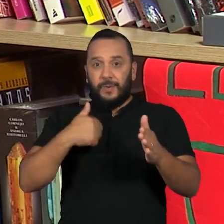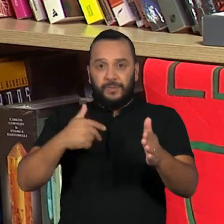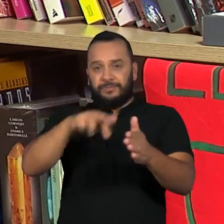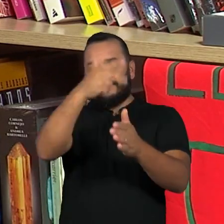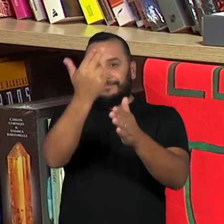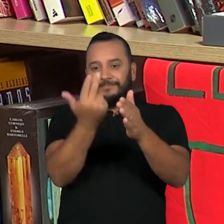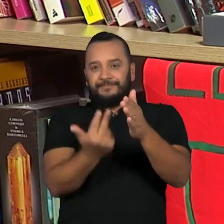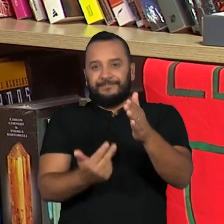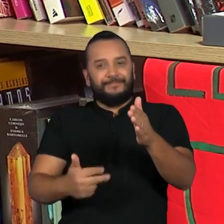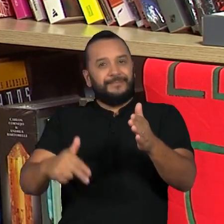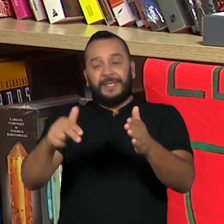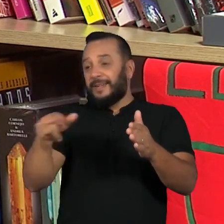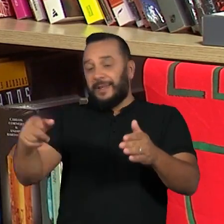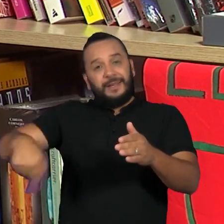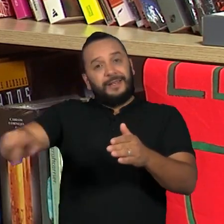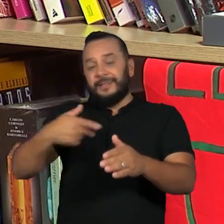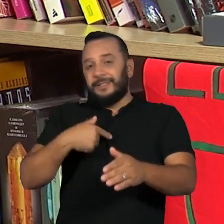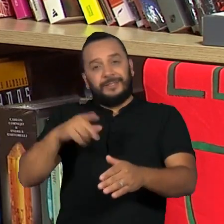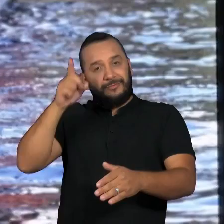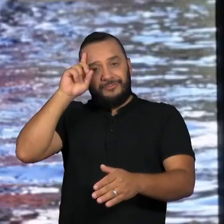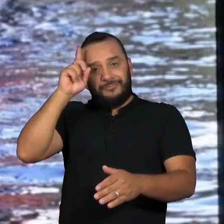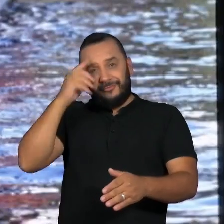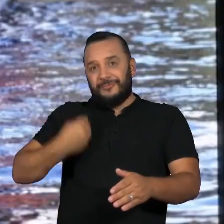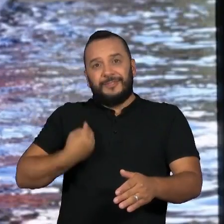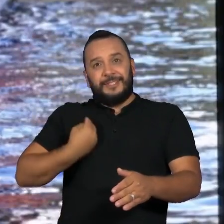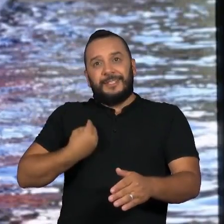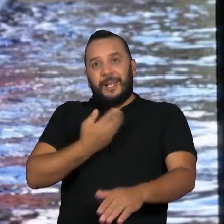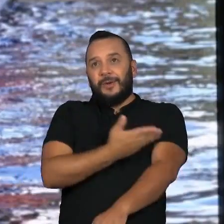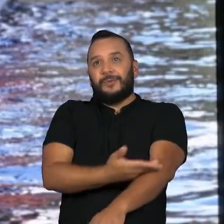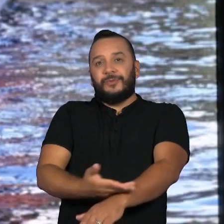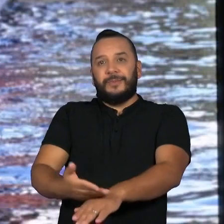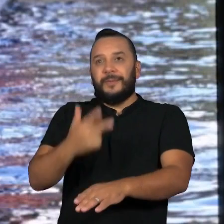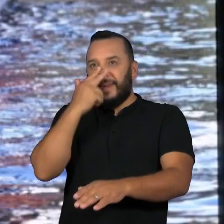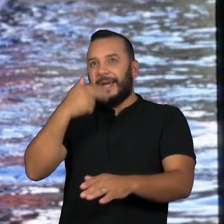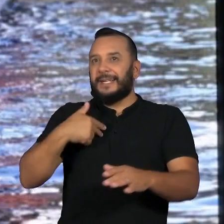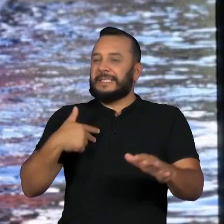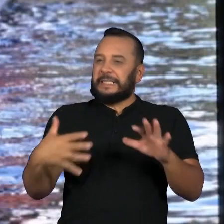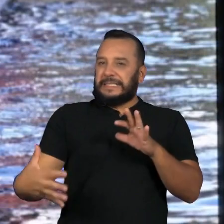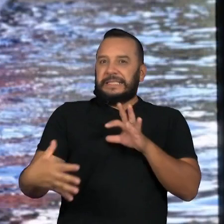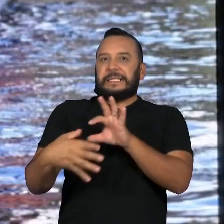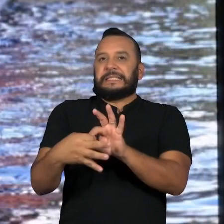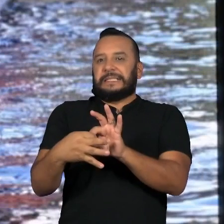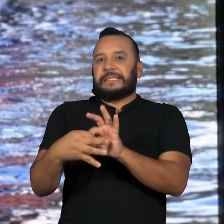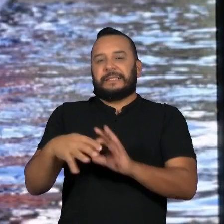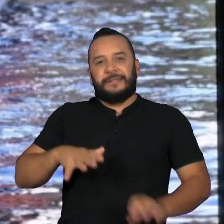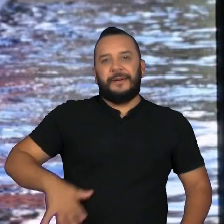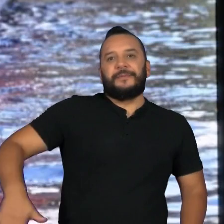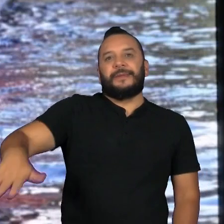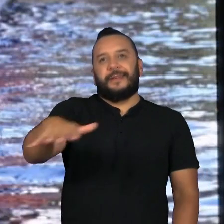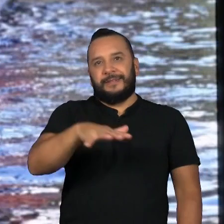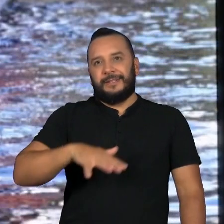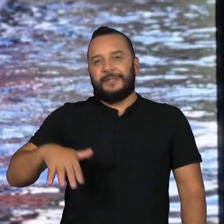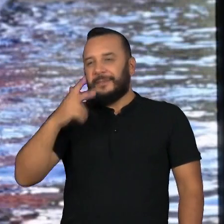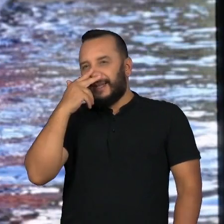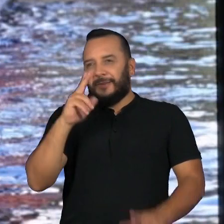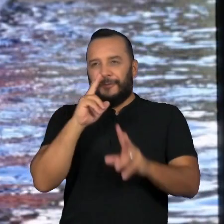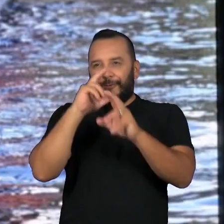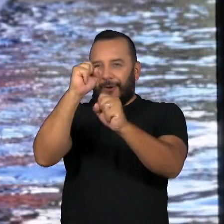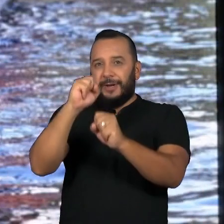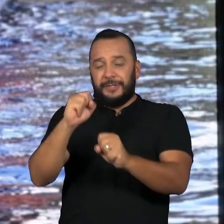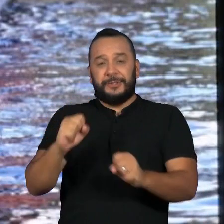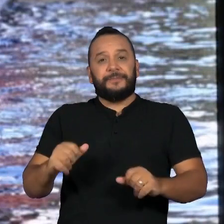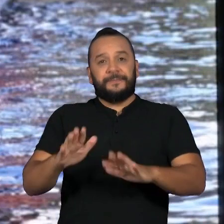coisa cotidiana e é uma coisa onde a gente realmente se funde no ambiente, né? Tem uma coisa muito poderosa. As crianças têm